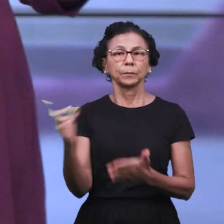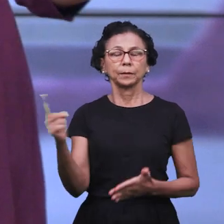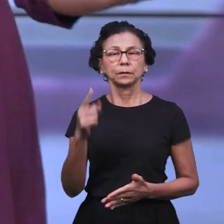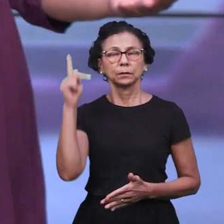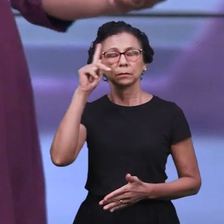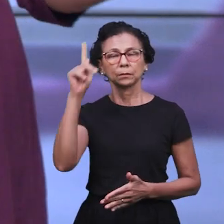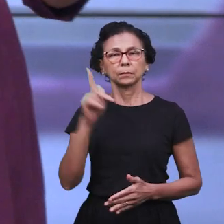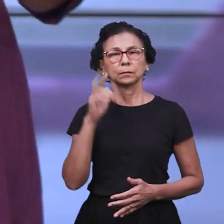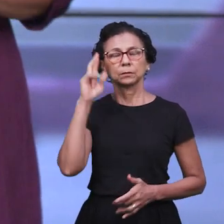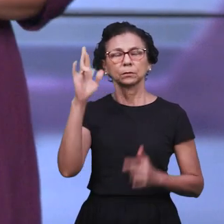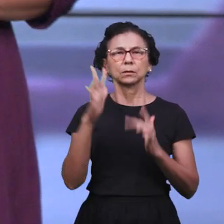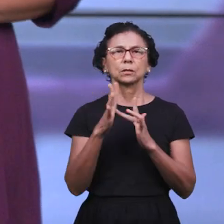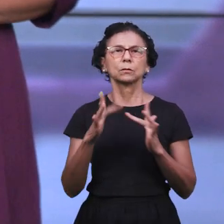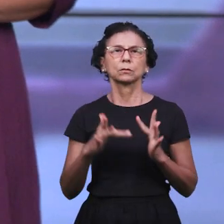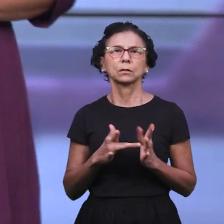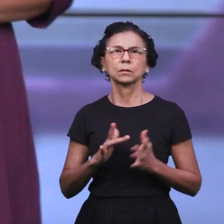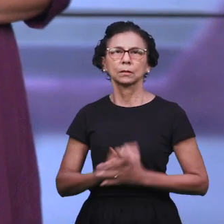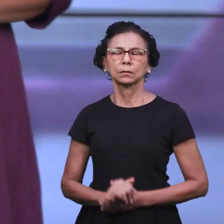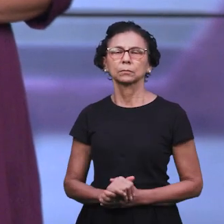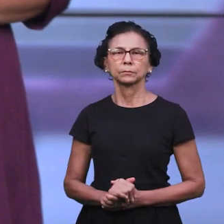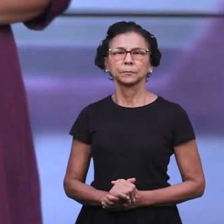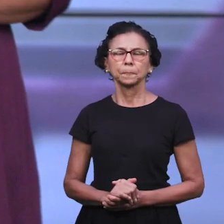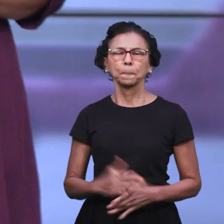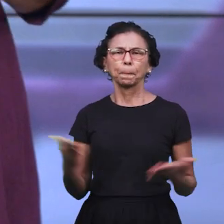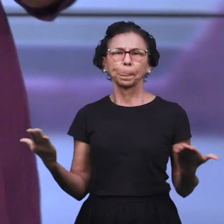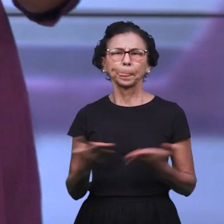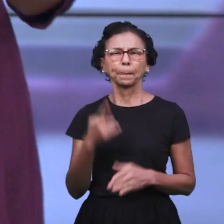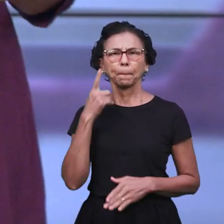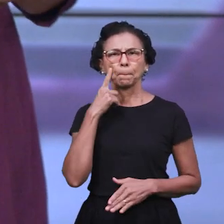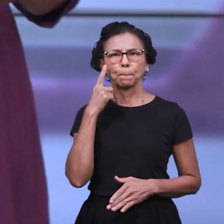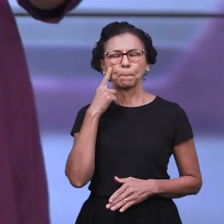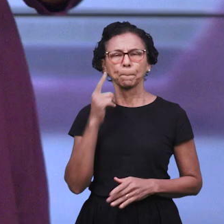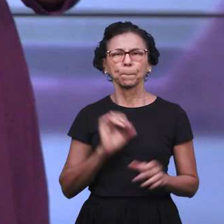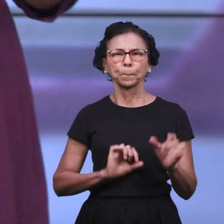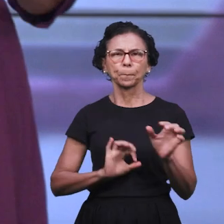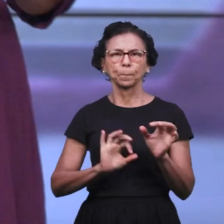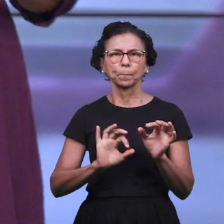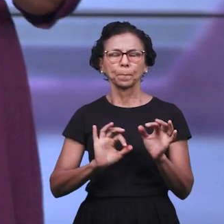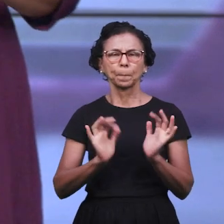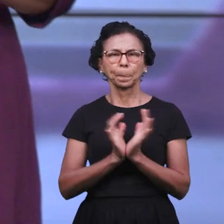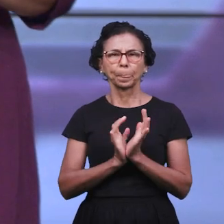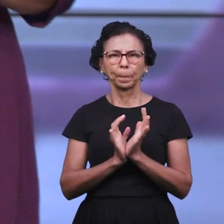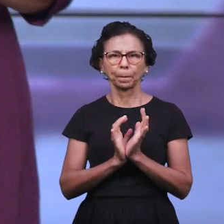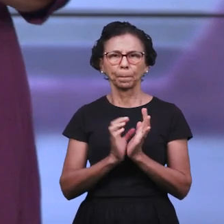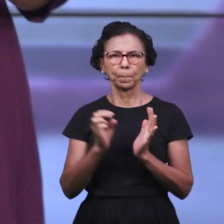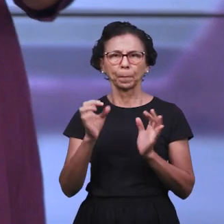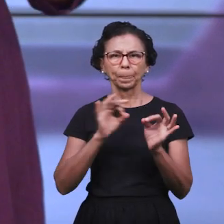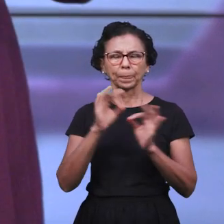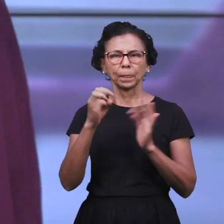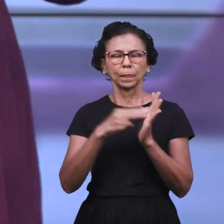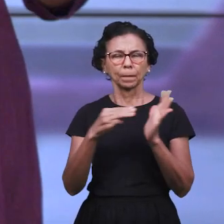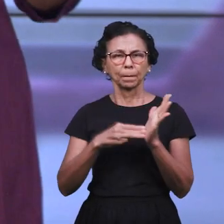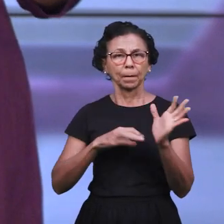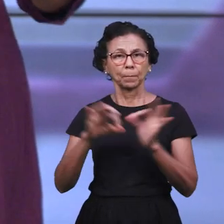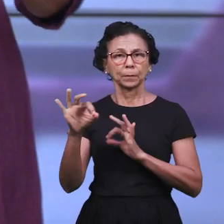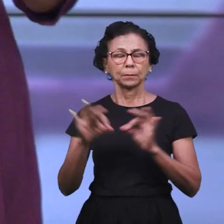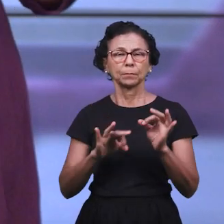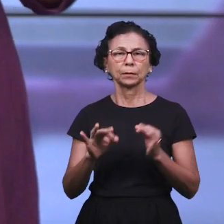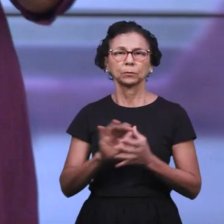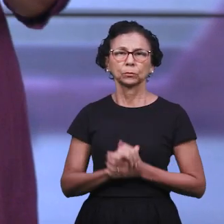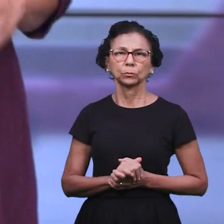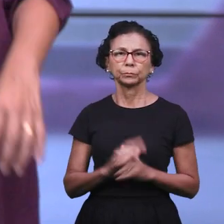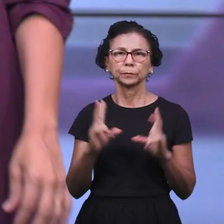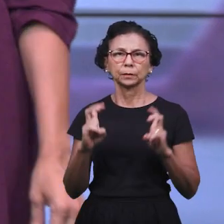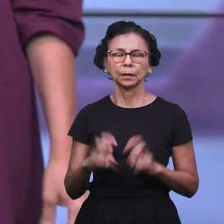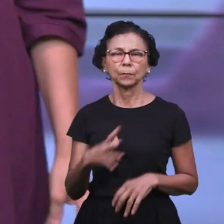Nós cumprimentamos a todos com a paz do Senhor Jesus. Neste episódio, o grupo Organização e Método permanece tratando